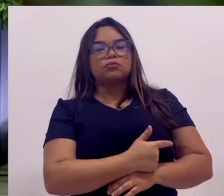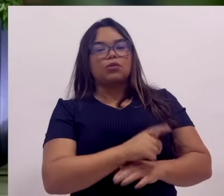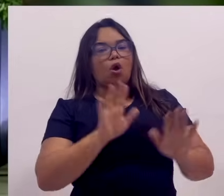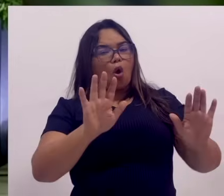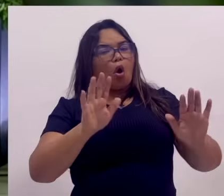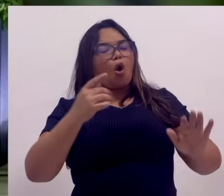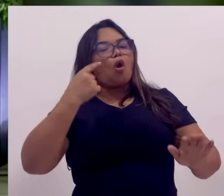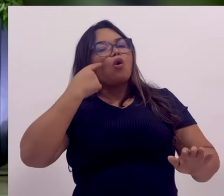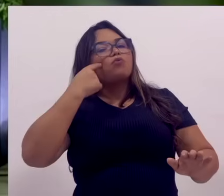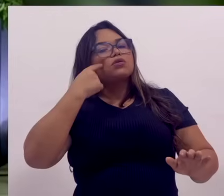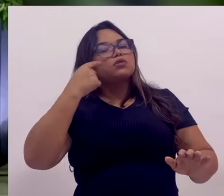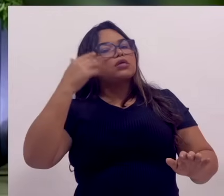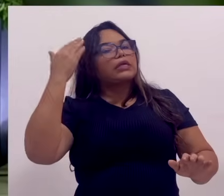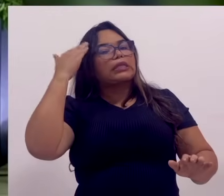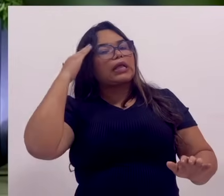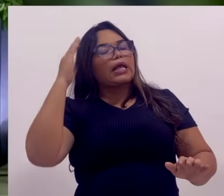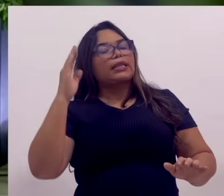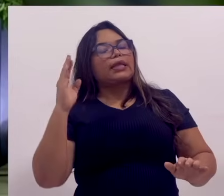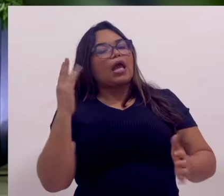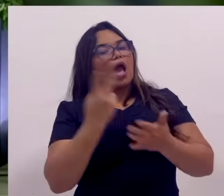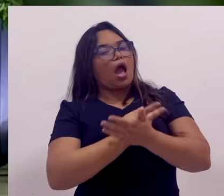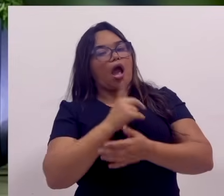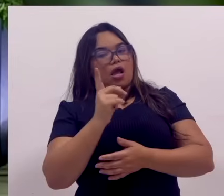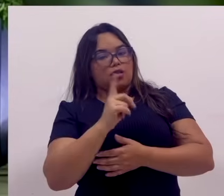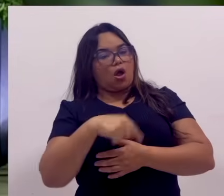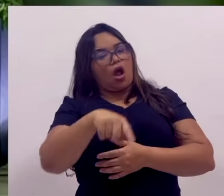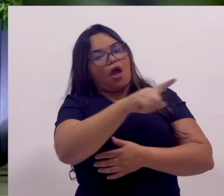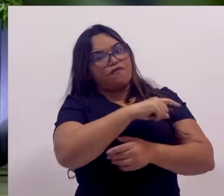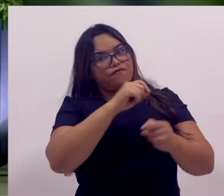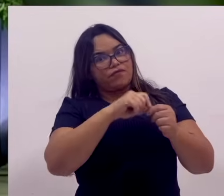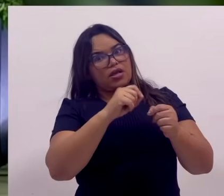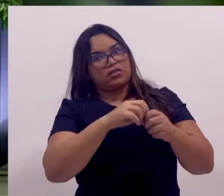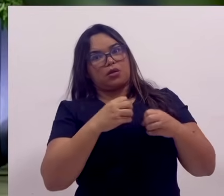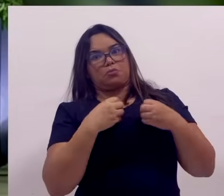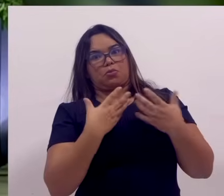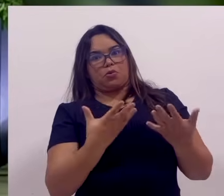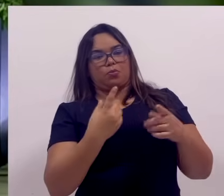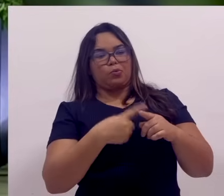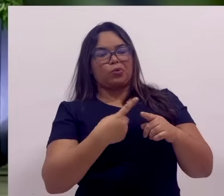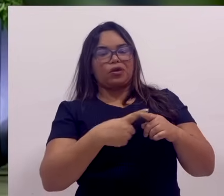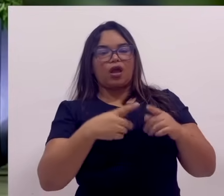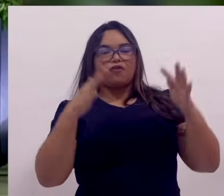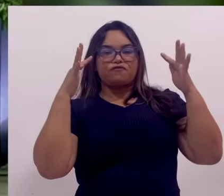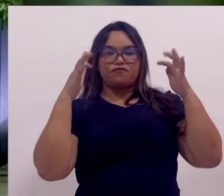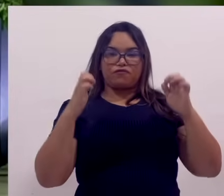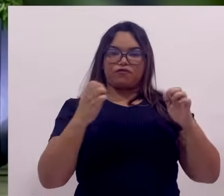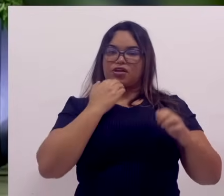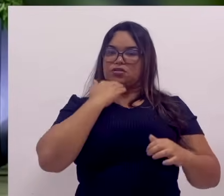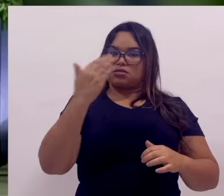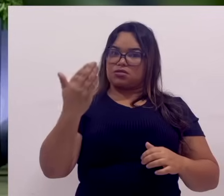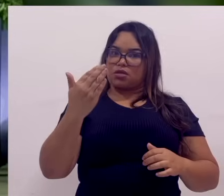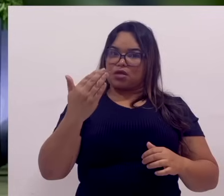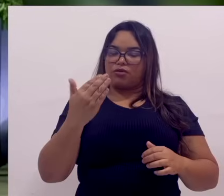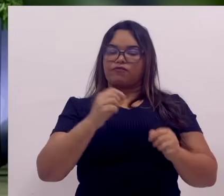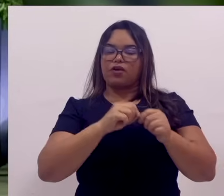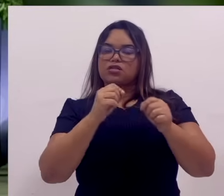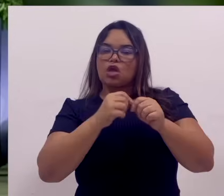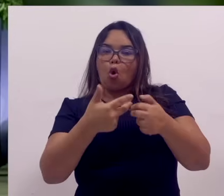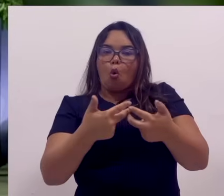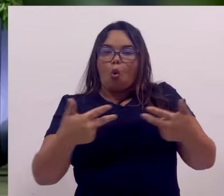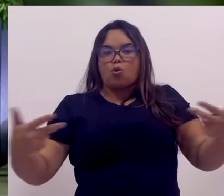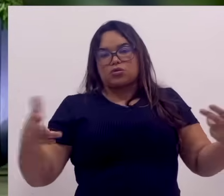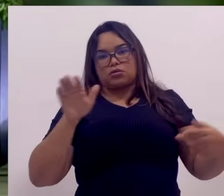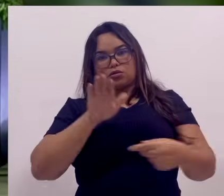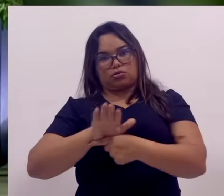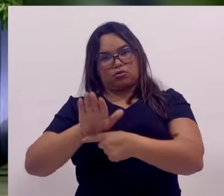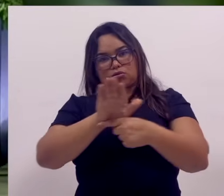declaração acerca das obras. Não me interpretem mal. Não há nada mal nas obras, porque a fé sem obras é